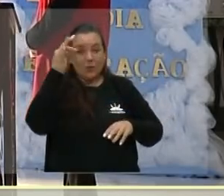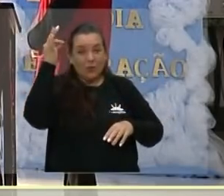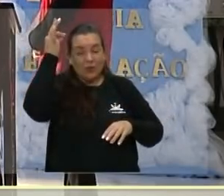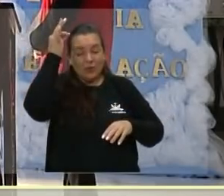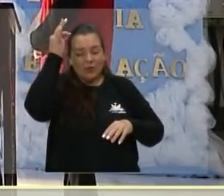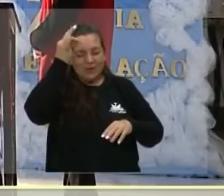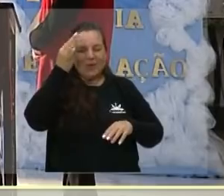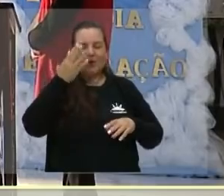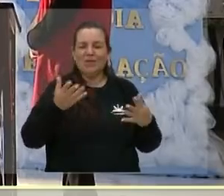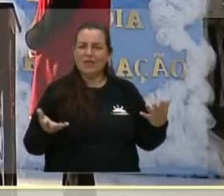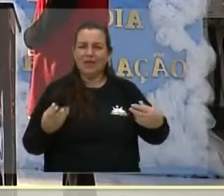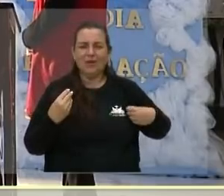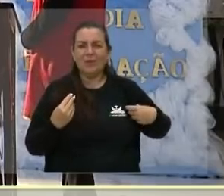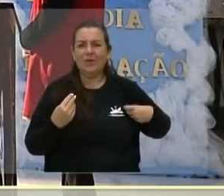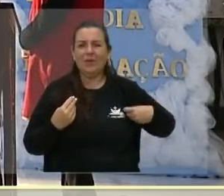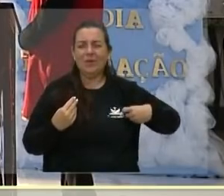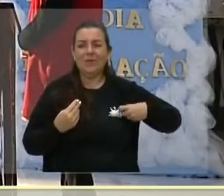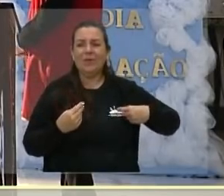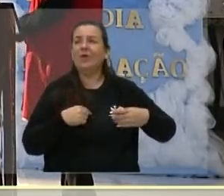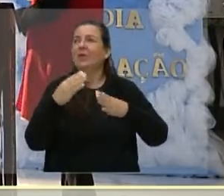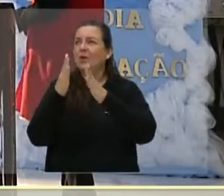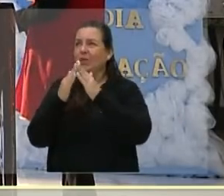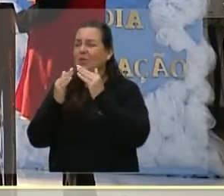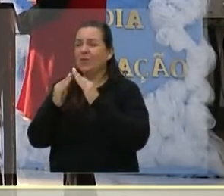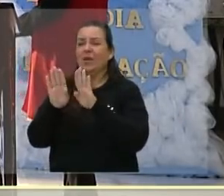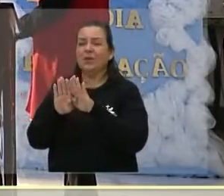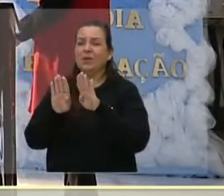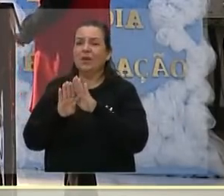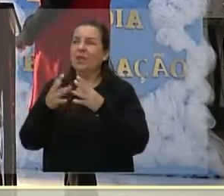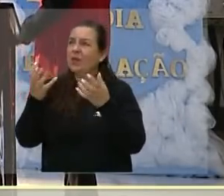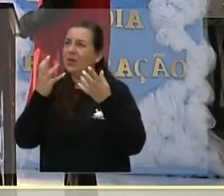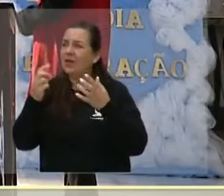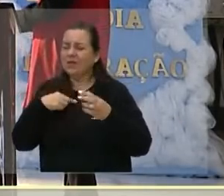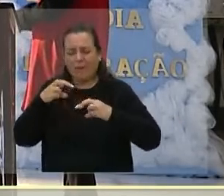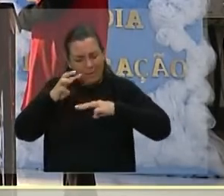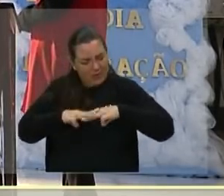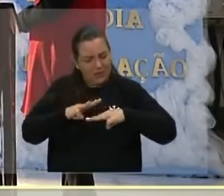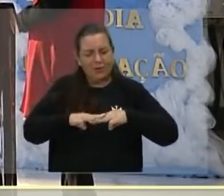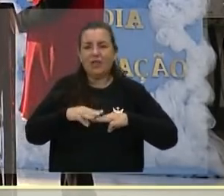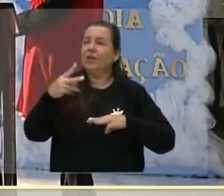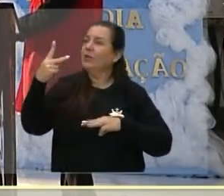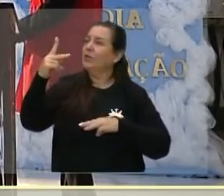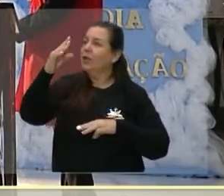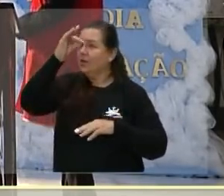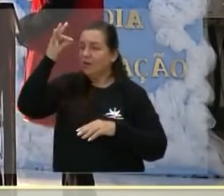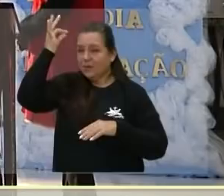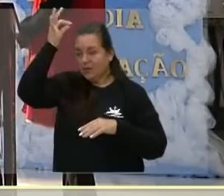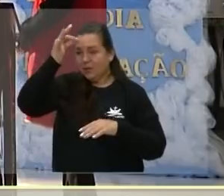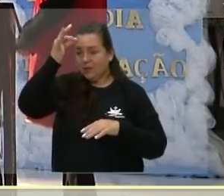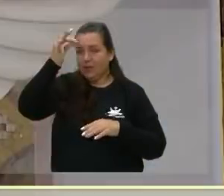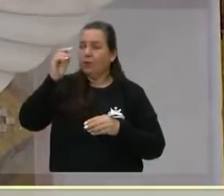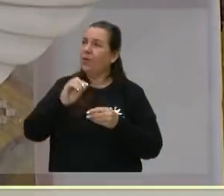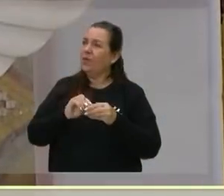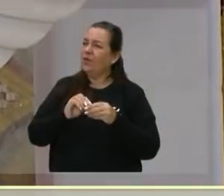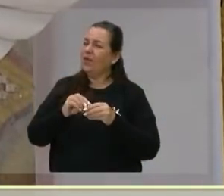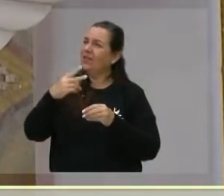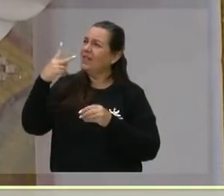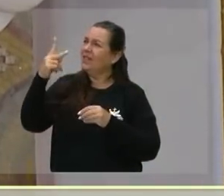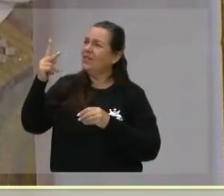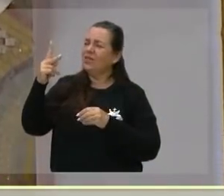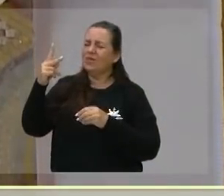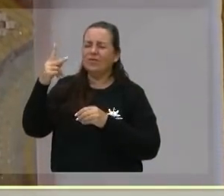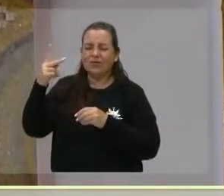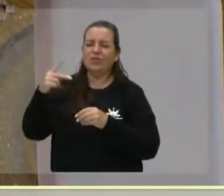tá meus irmãos que eu te peço senhor me faça prisioneiro do teu espírito e faça prisioneiro de